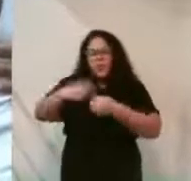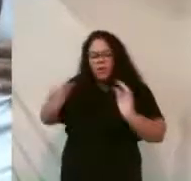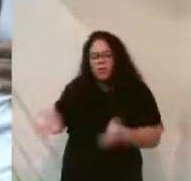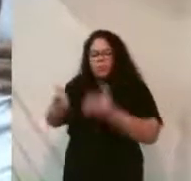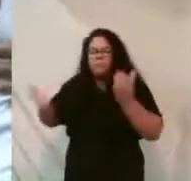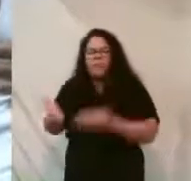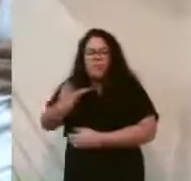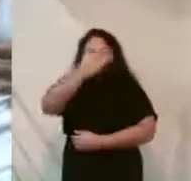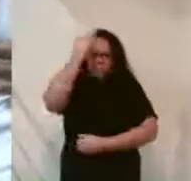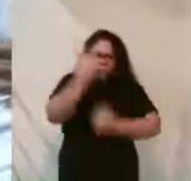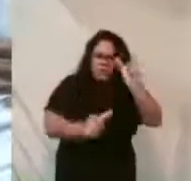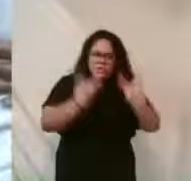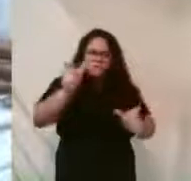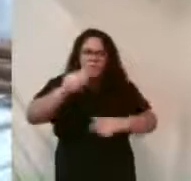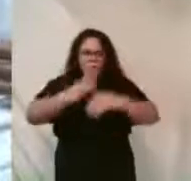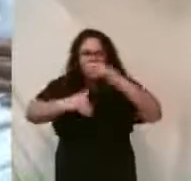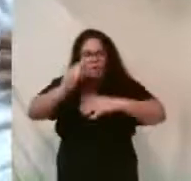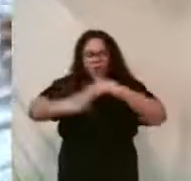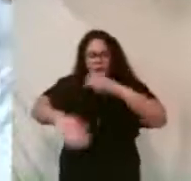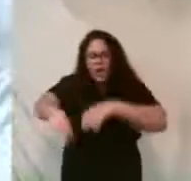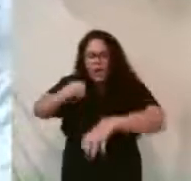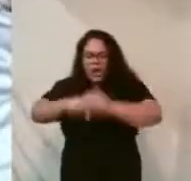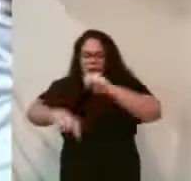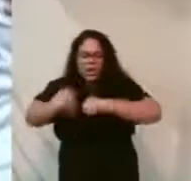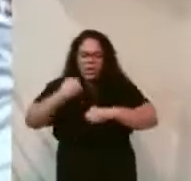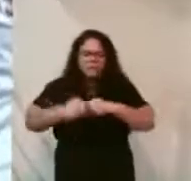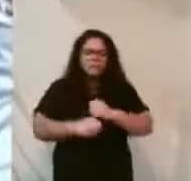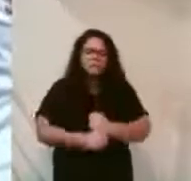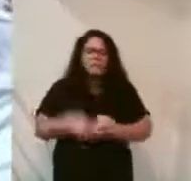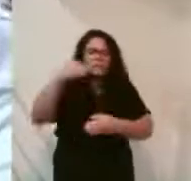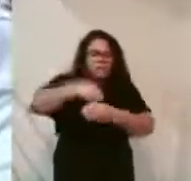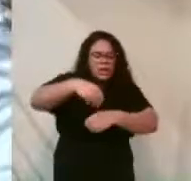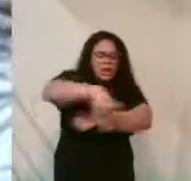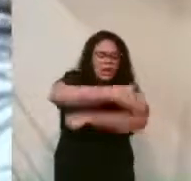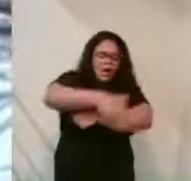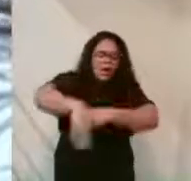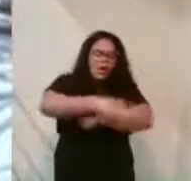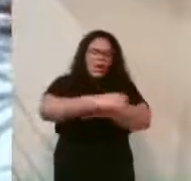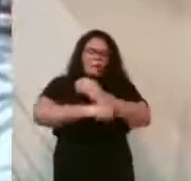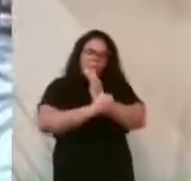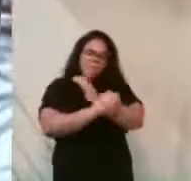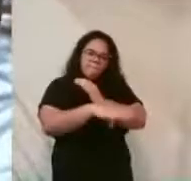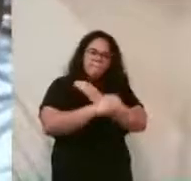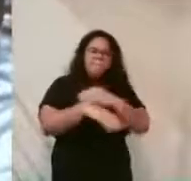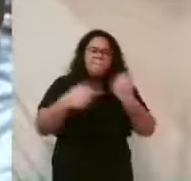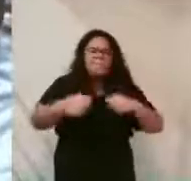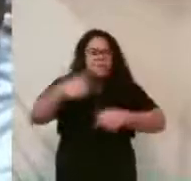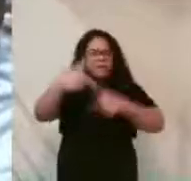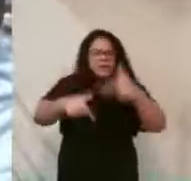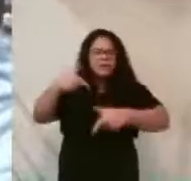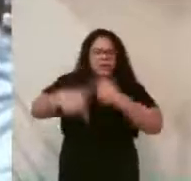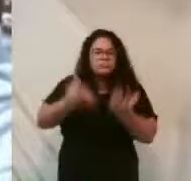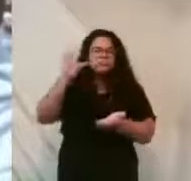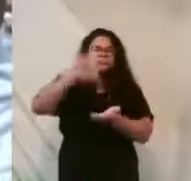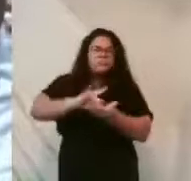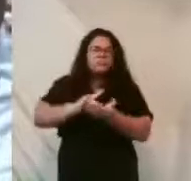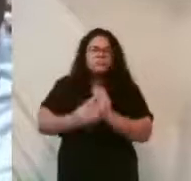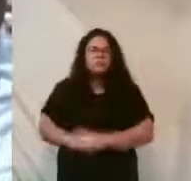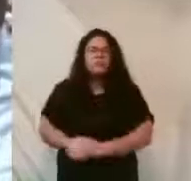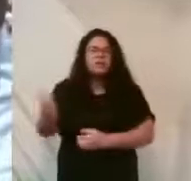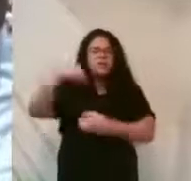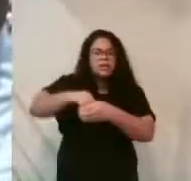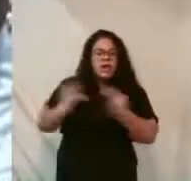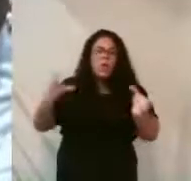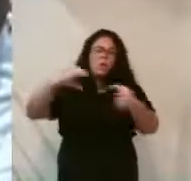nos lixões, nas ruas, para o trabalho digno, em cooperativas, com infraestrutura adequada,